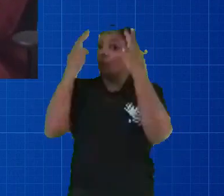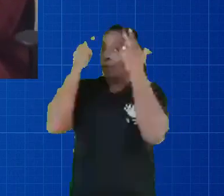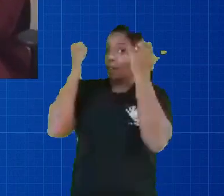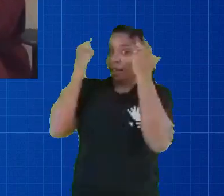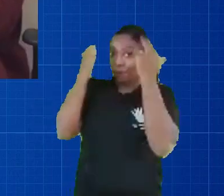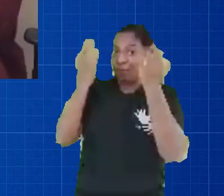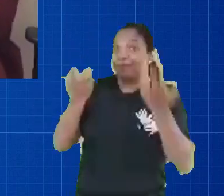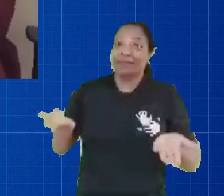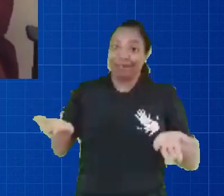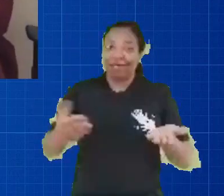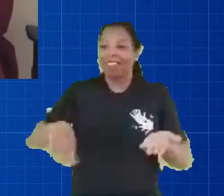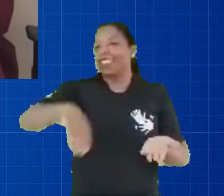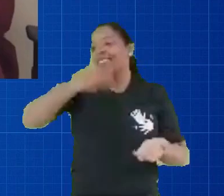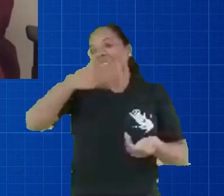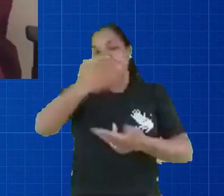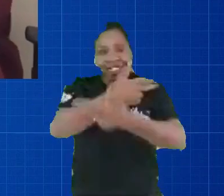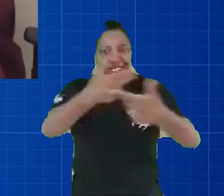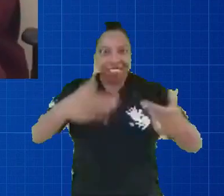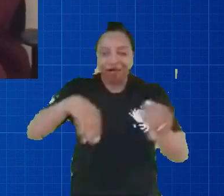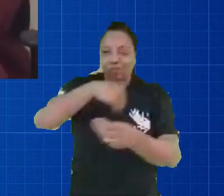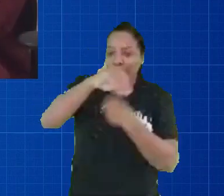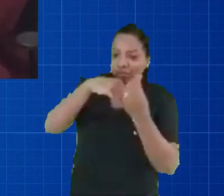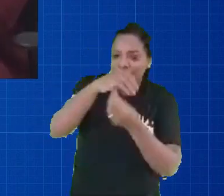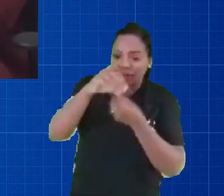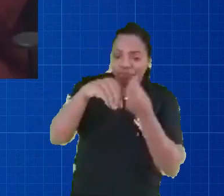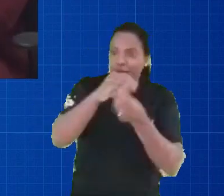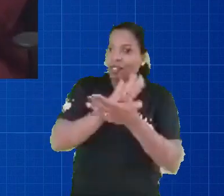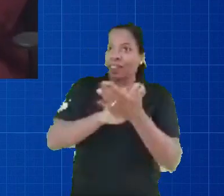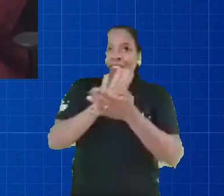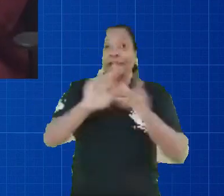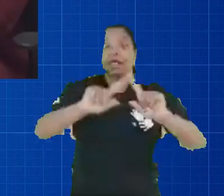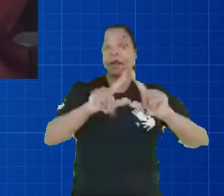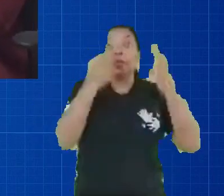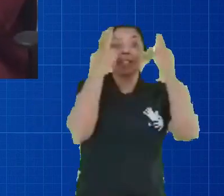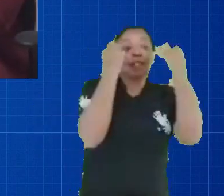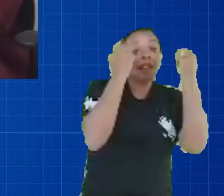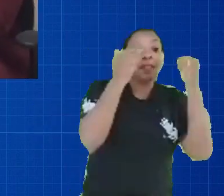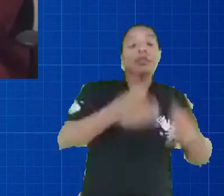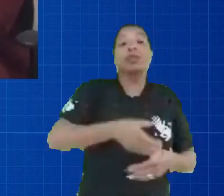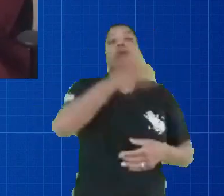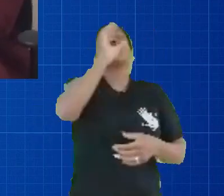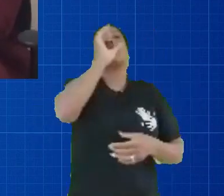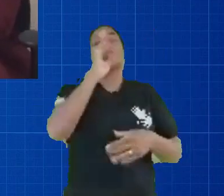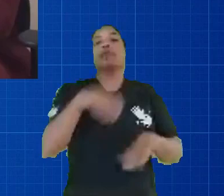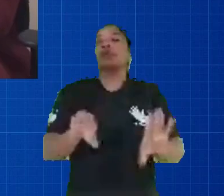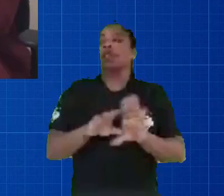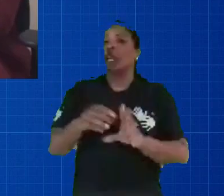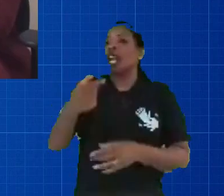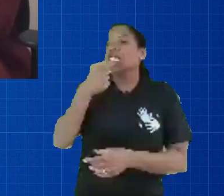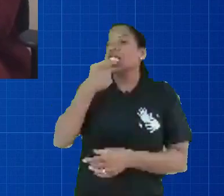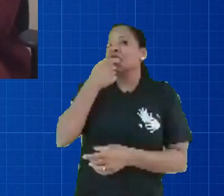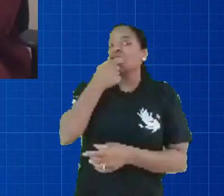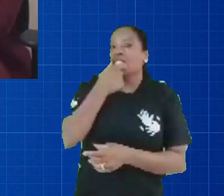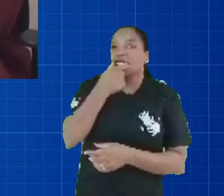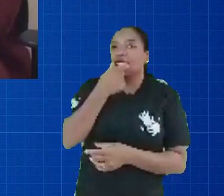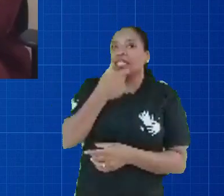também. Ao invés de uma bolacha recheada, então são biscoitos de polvilho, que são